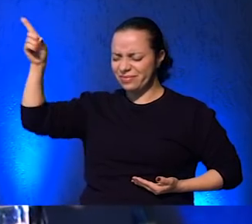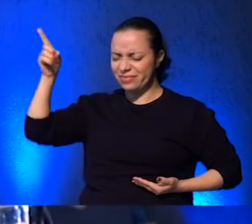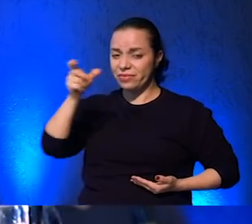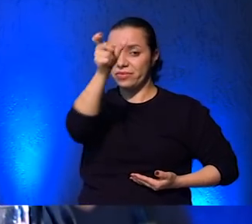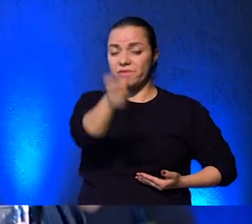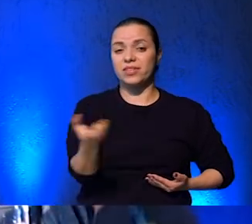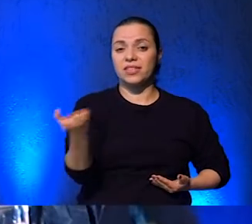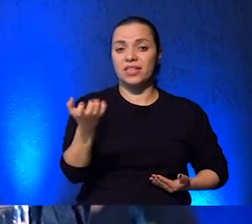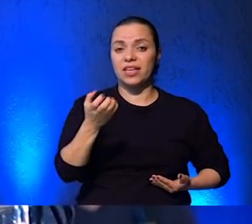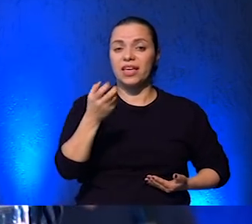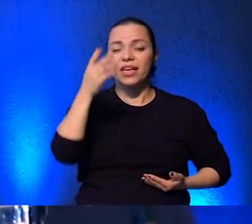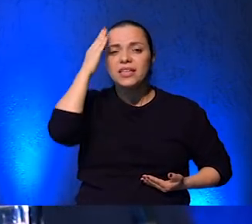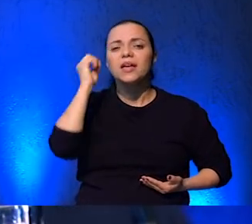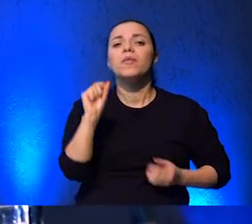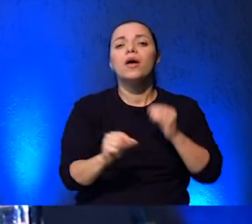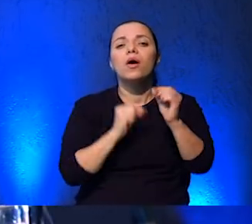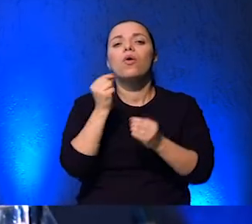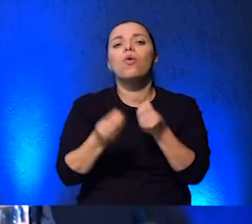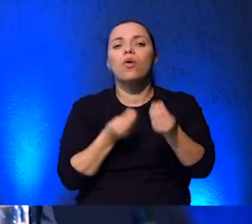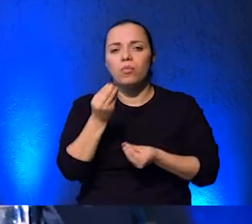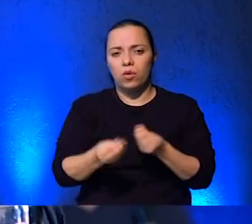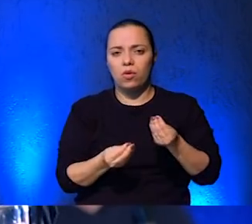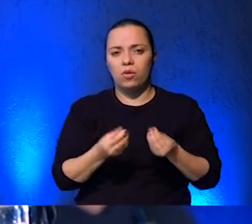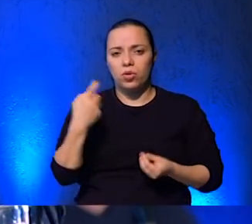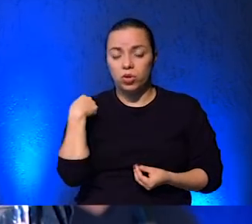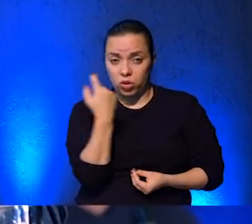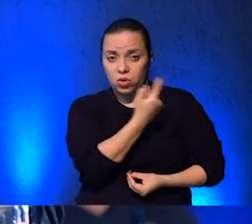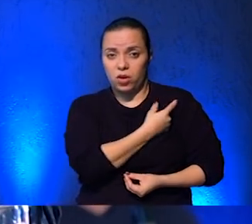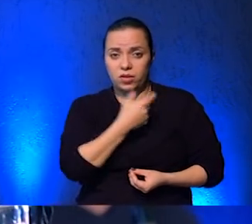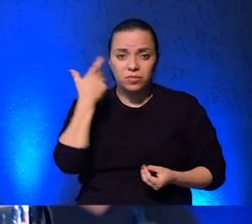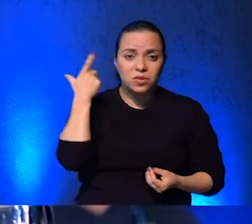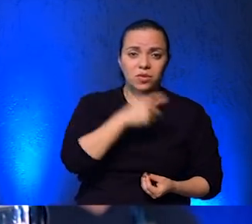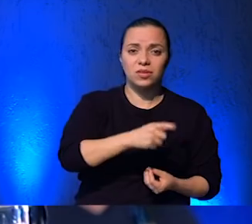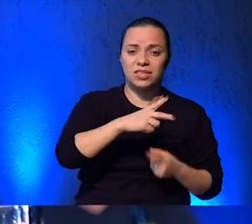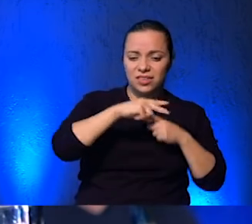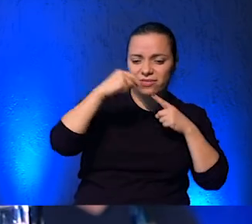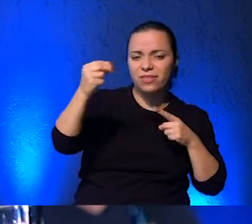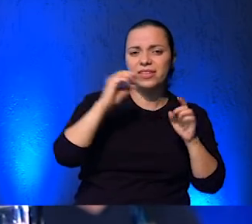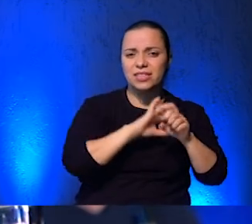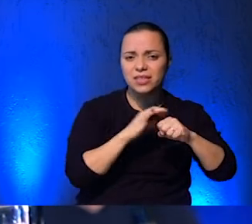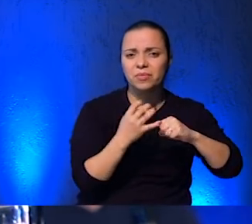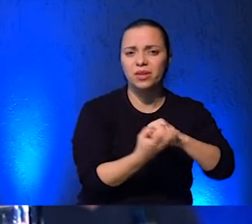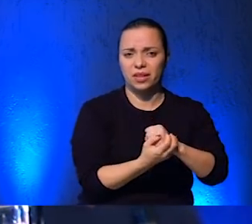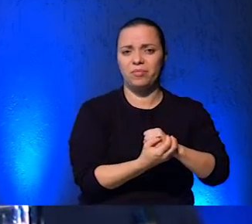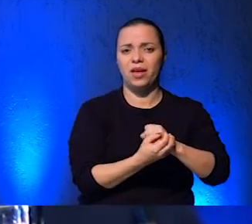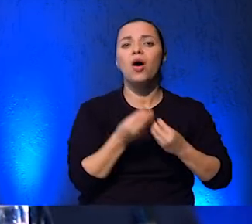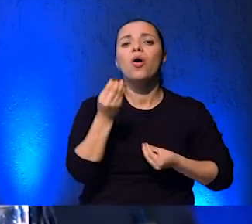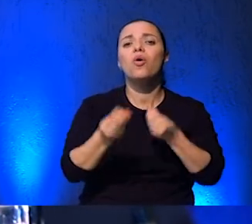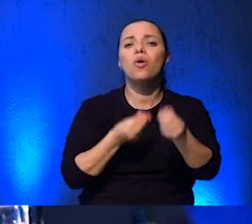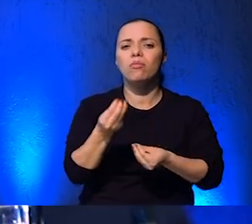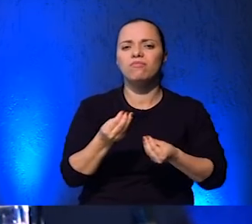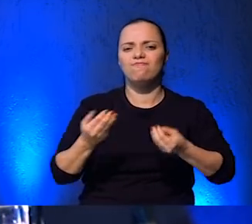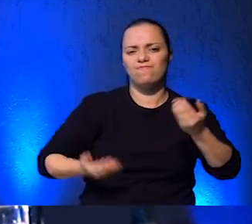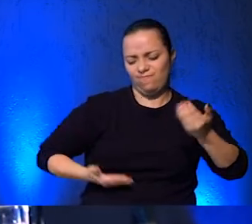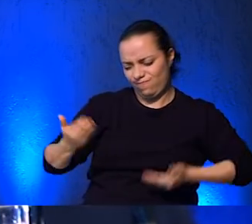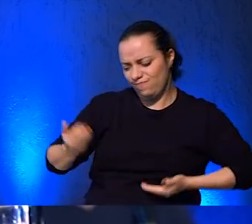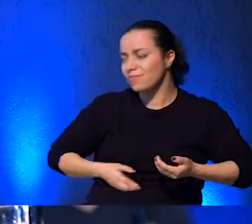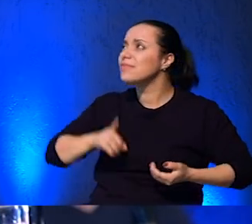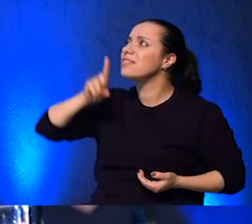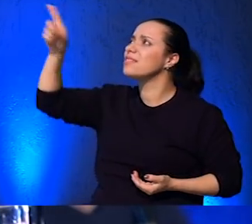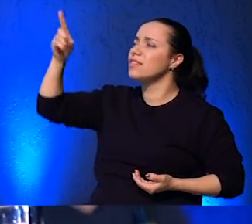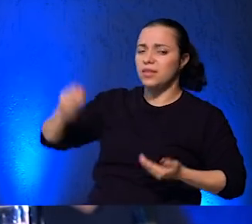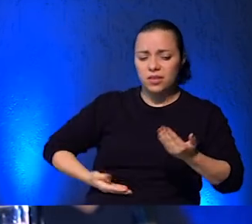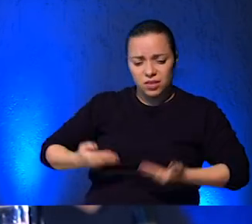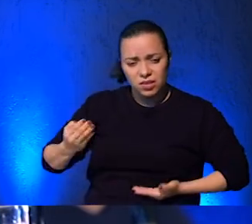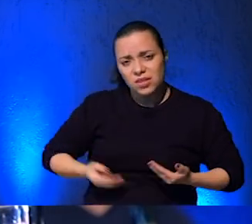servindo o seu serviço a deus com a sua disposição coração de servo e você vai